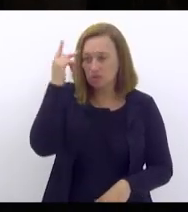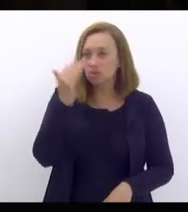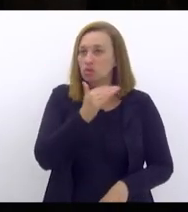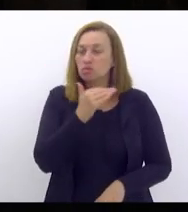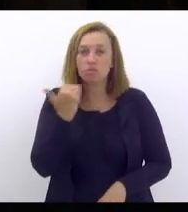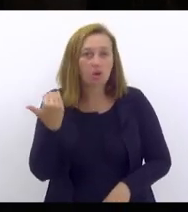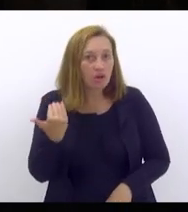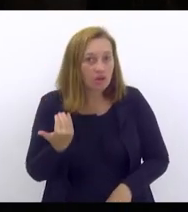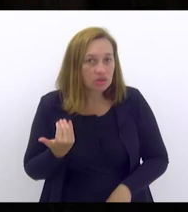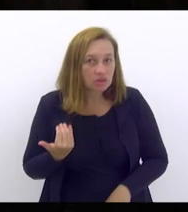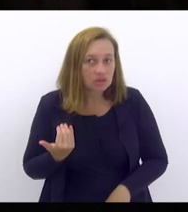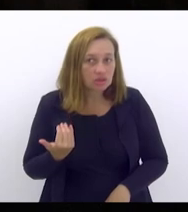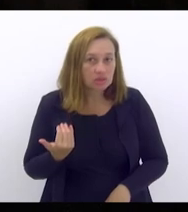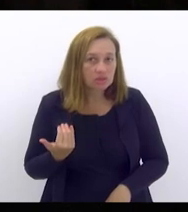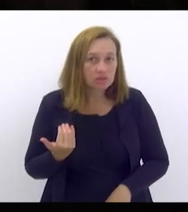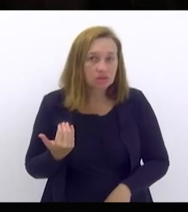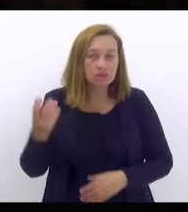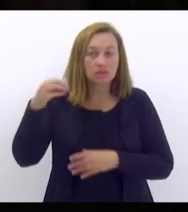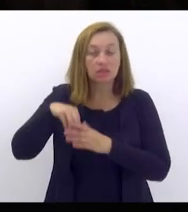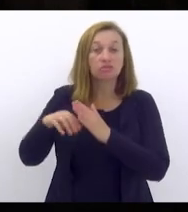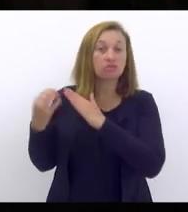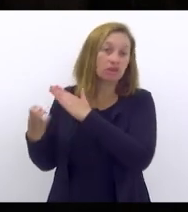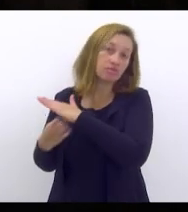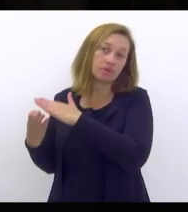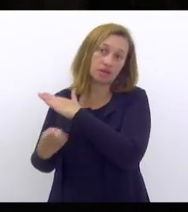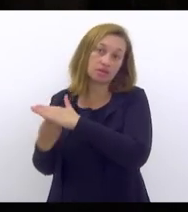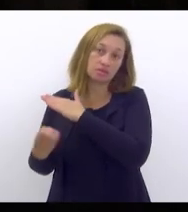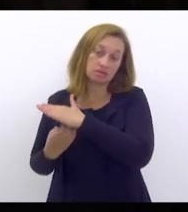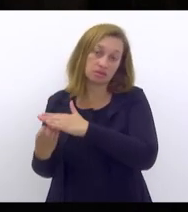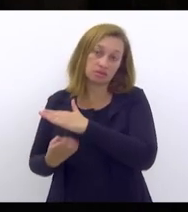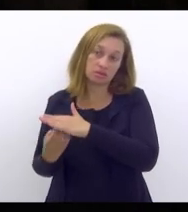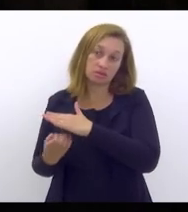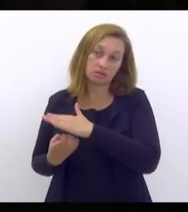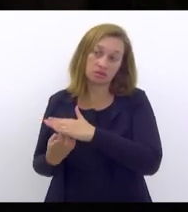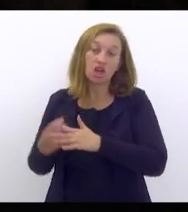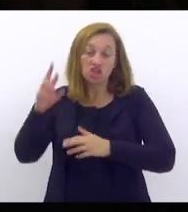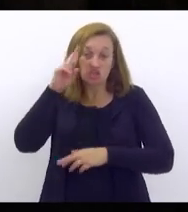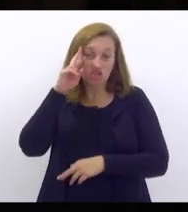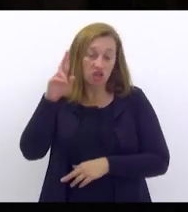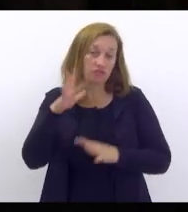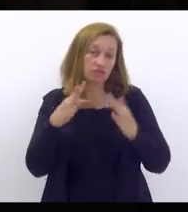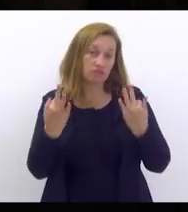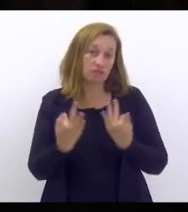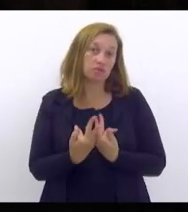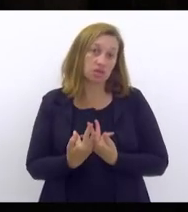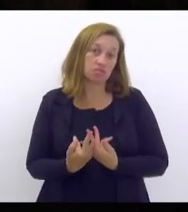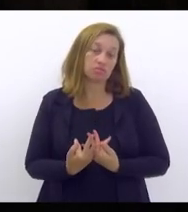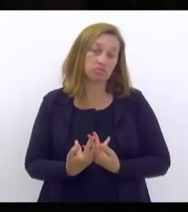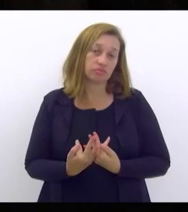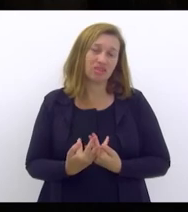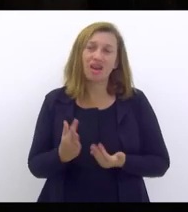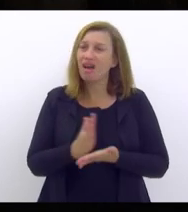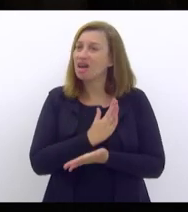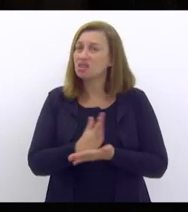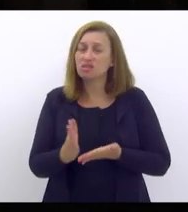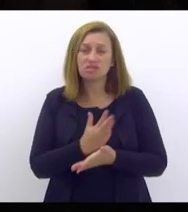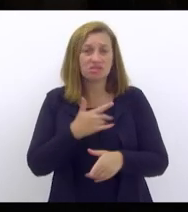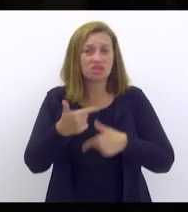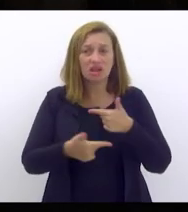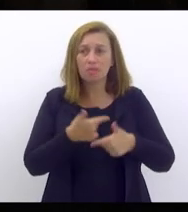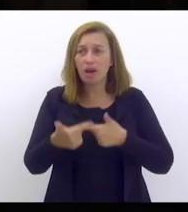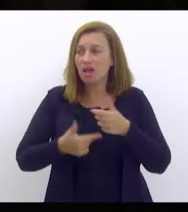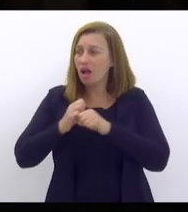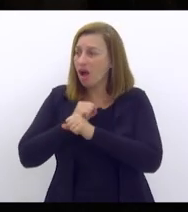sendo feitas nas instalações da empresa, vítimas que são chefes de família, que muitas vezes trabalham na